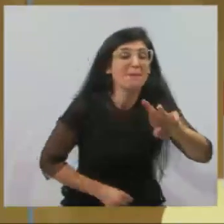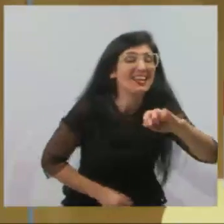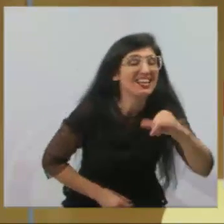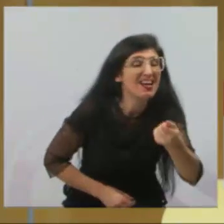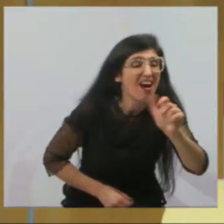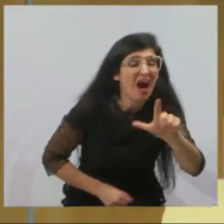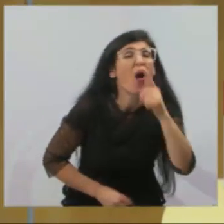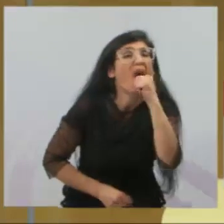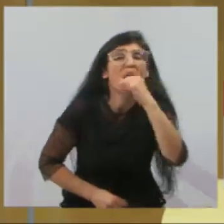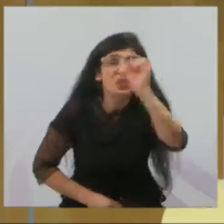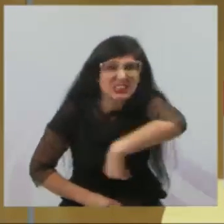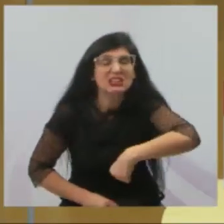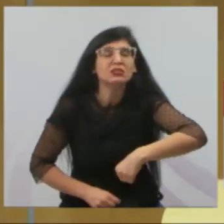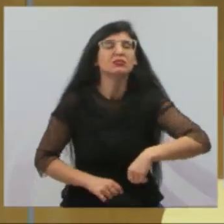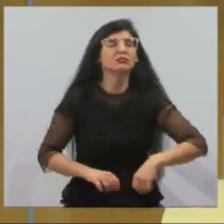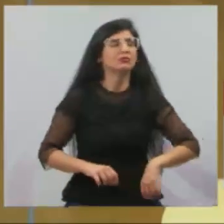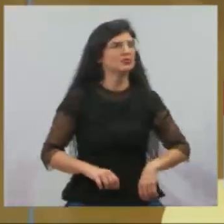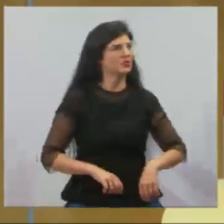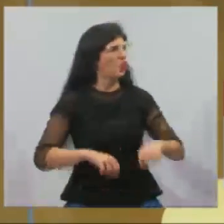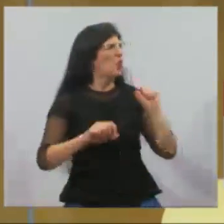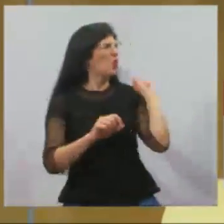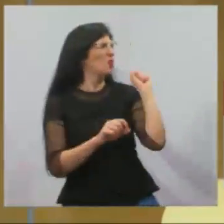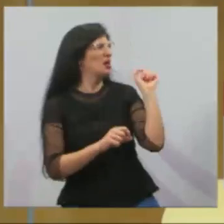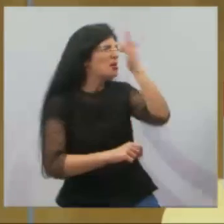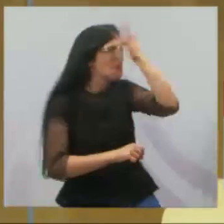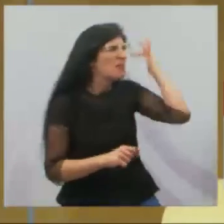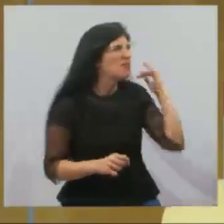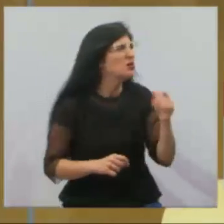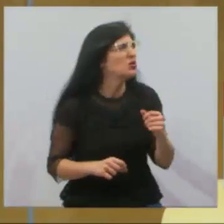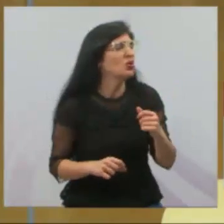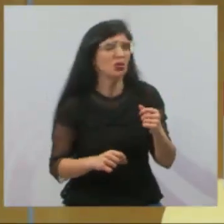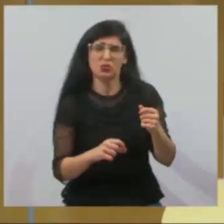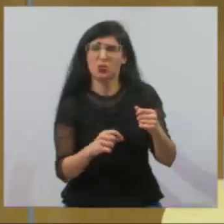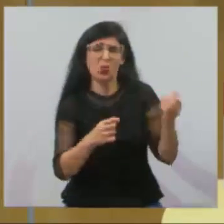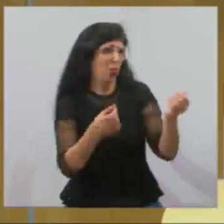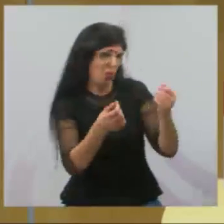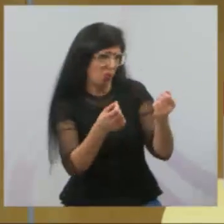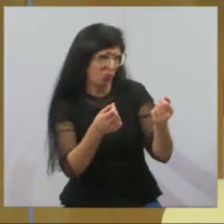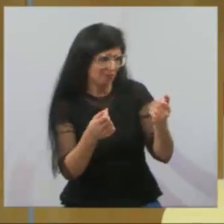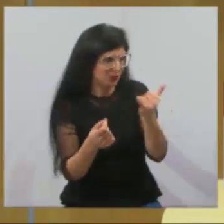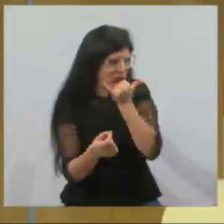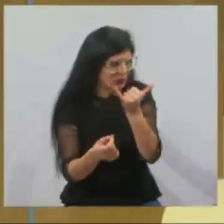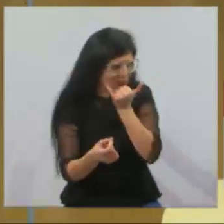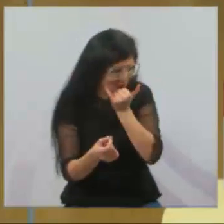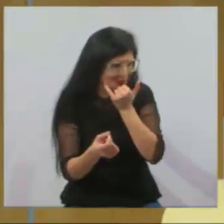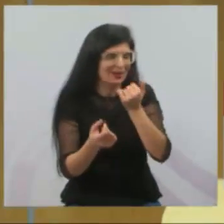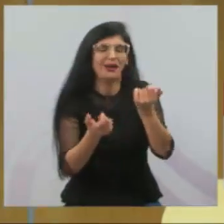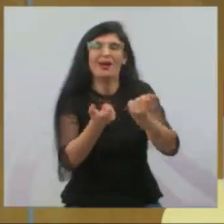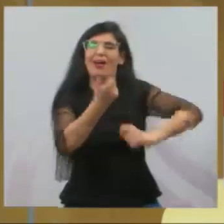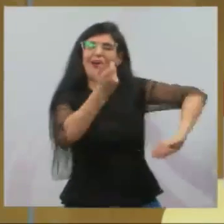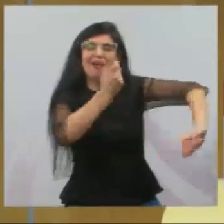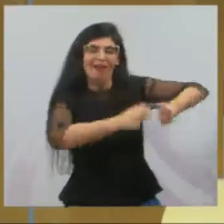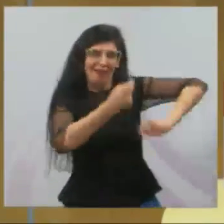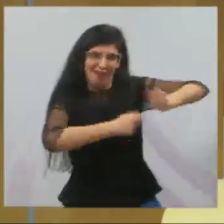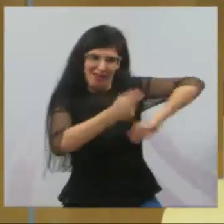seria a pena para ele? Um processo contra a pessoa física dele, um processo por improbidade